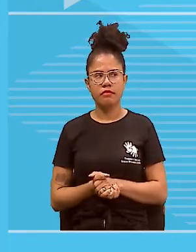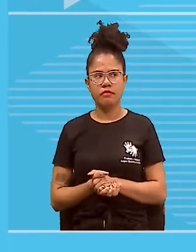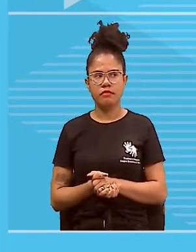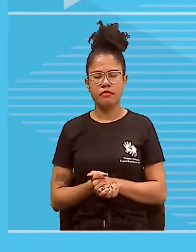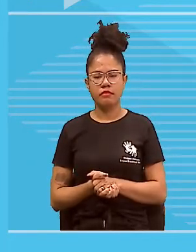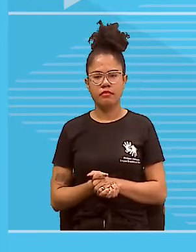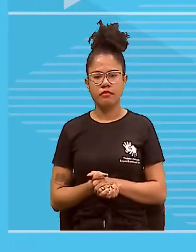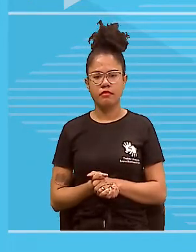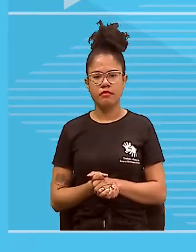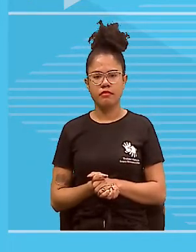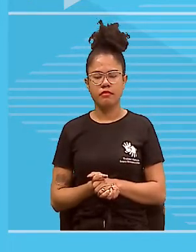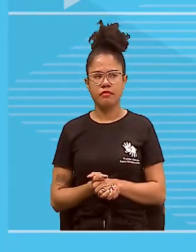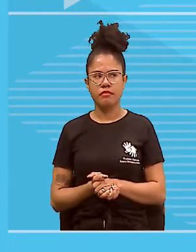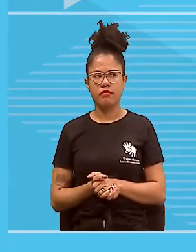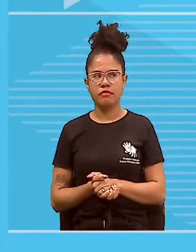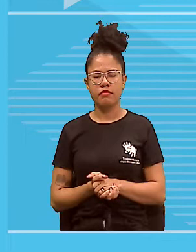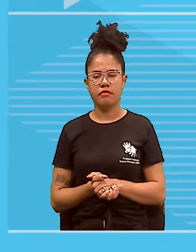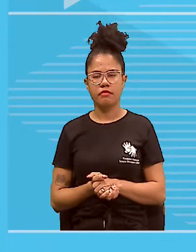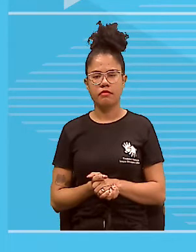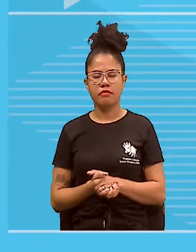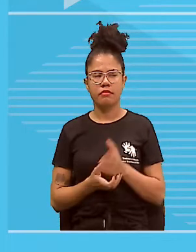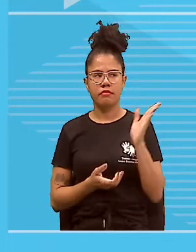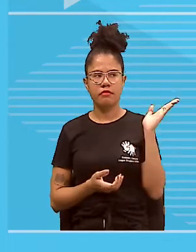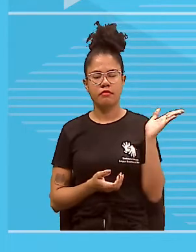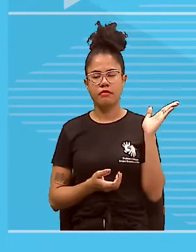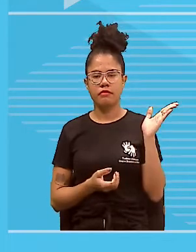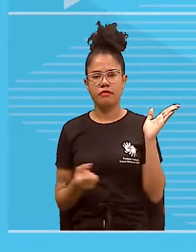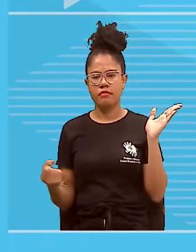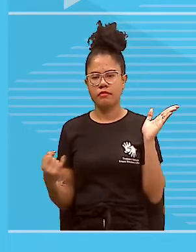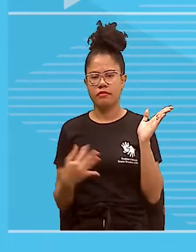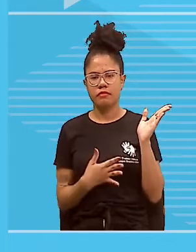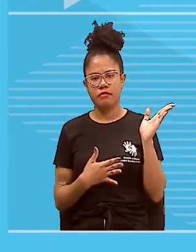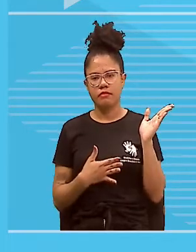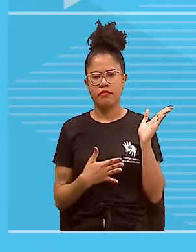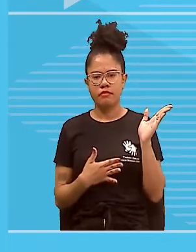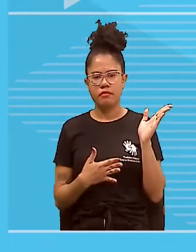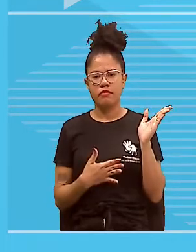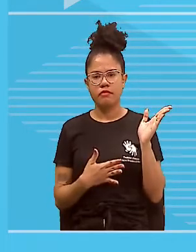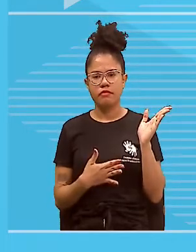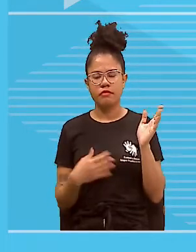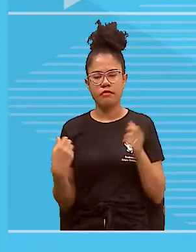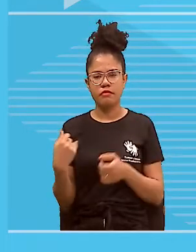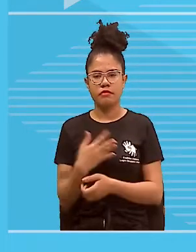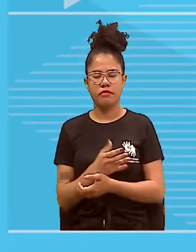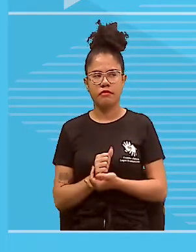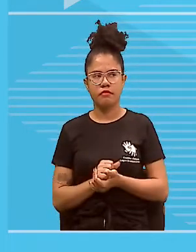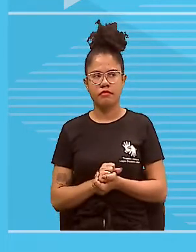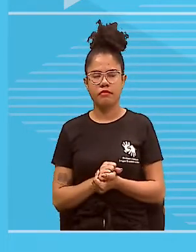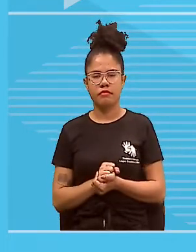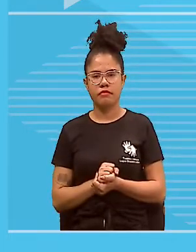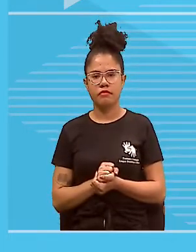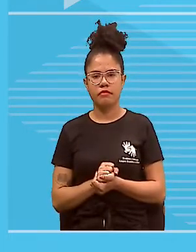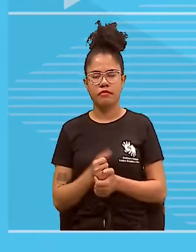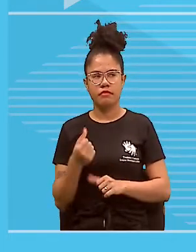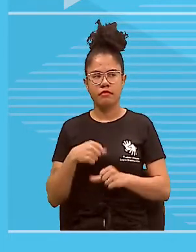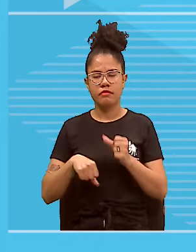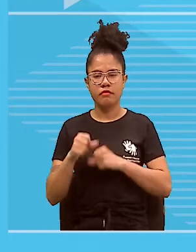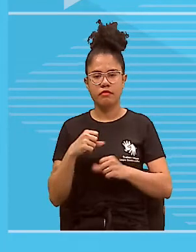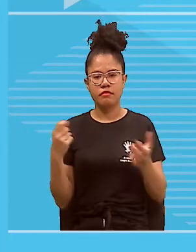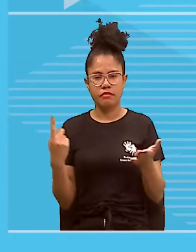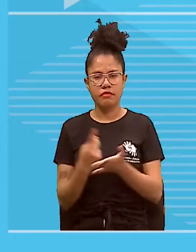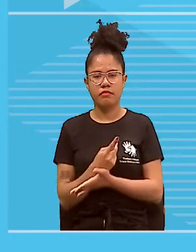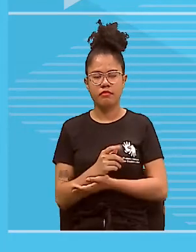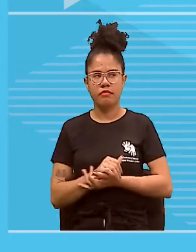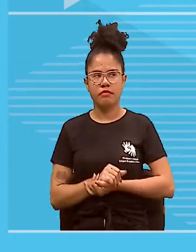a cultura dos apartamentos olha as novidades chegando aí galerinha olha as transformações ocorrendo é